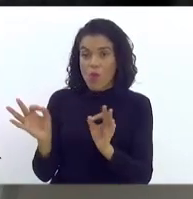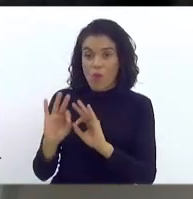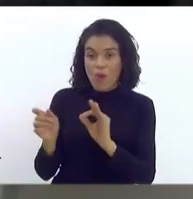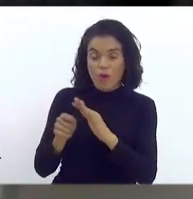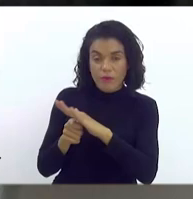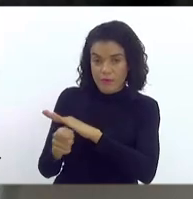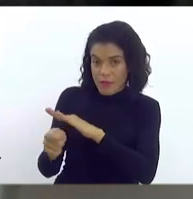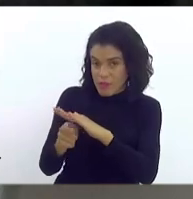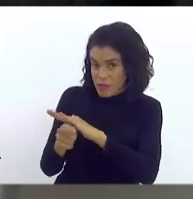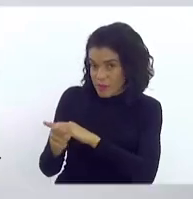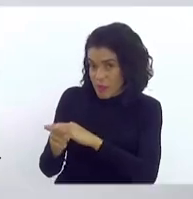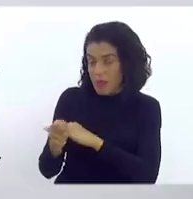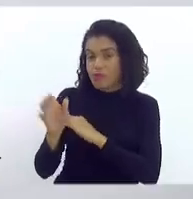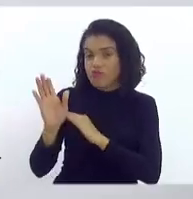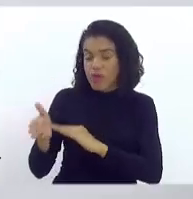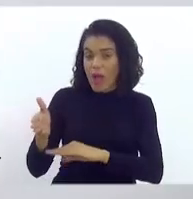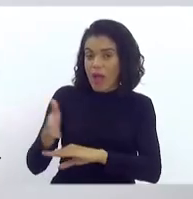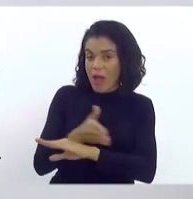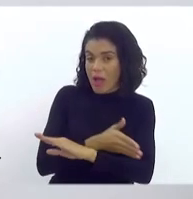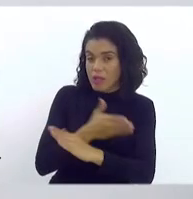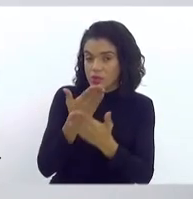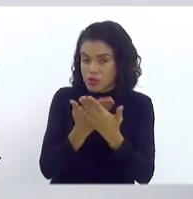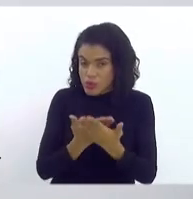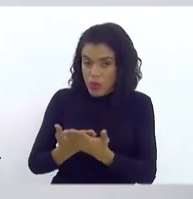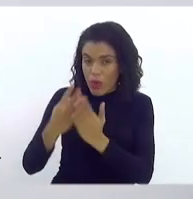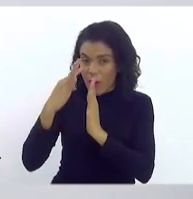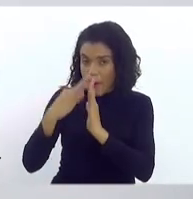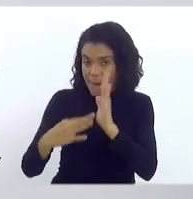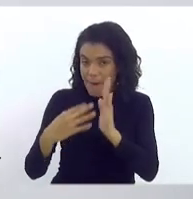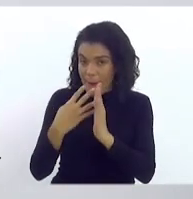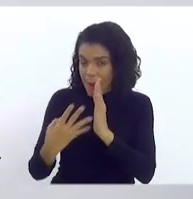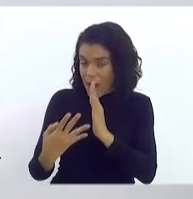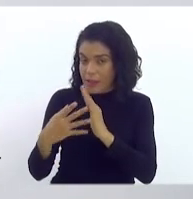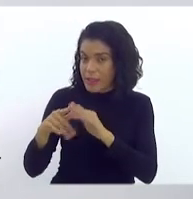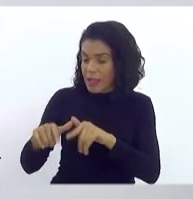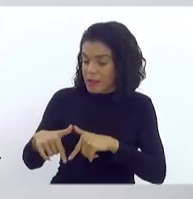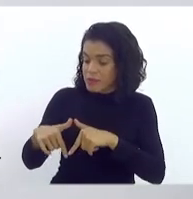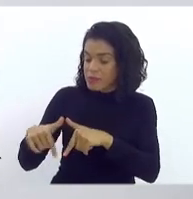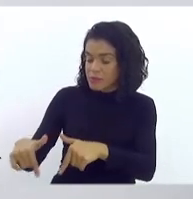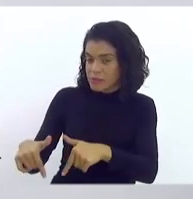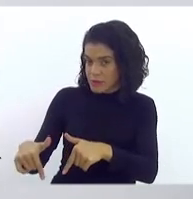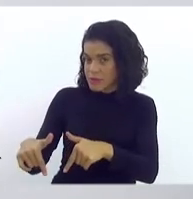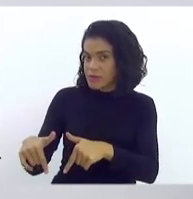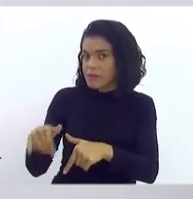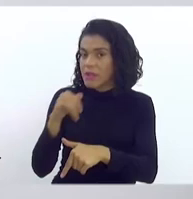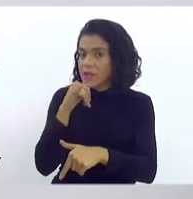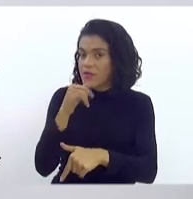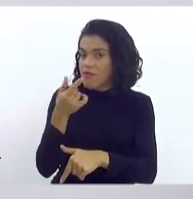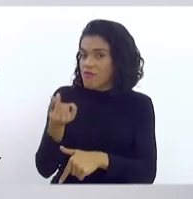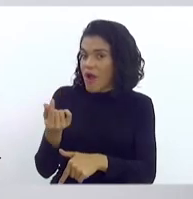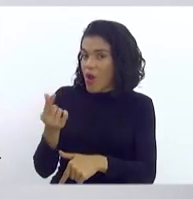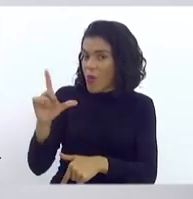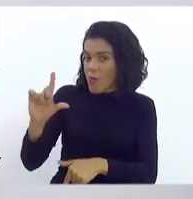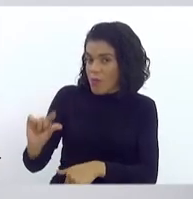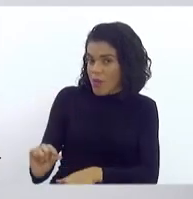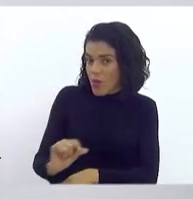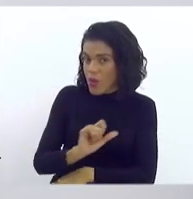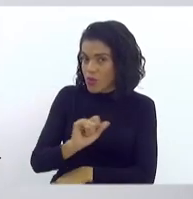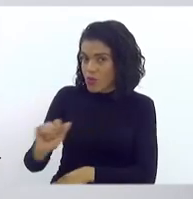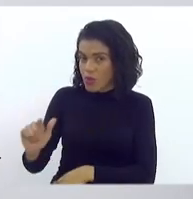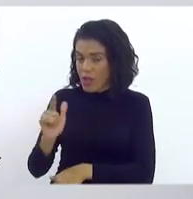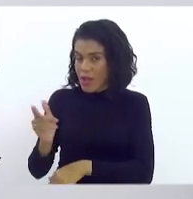que estão previstos e quando ela executa com um custo operacional menor do que estava